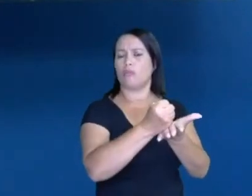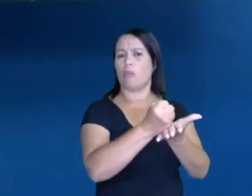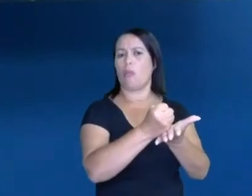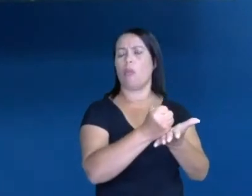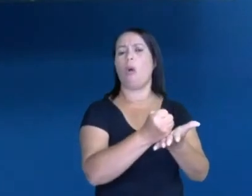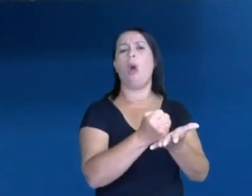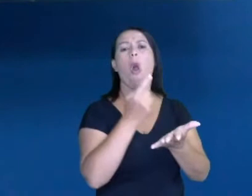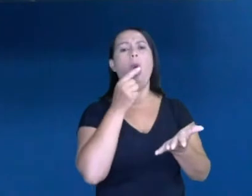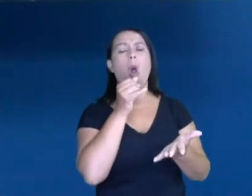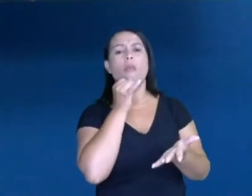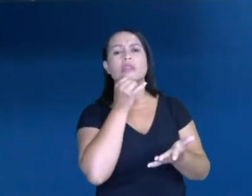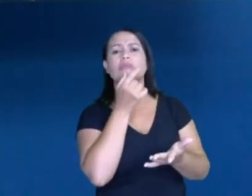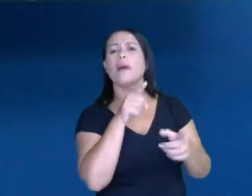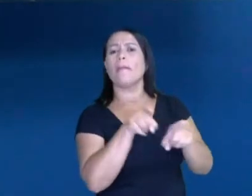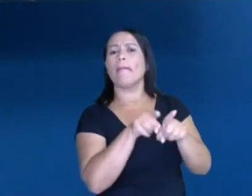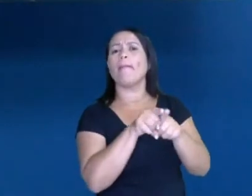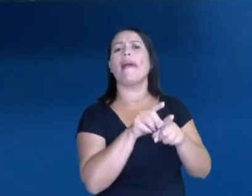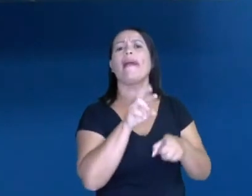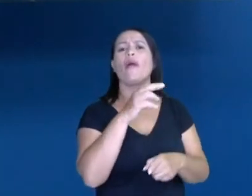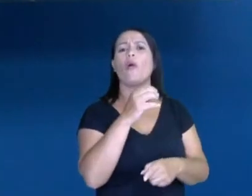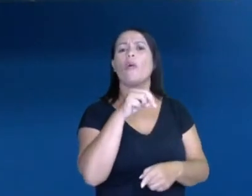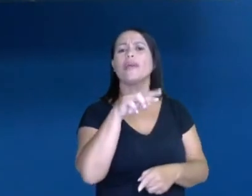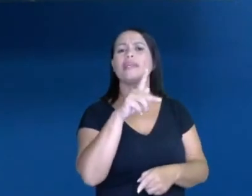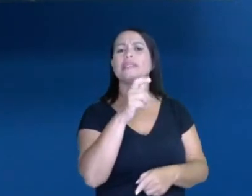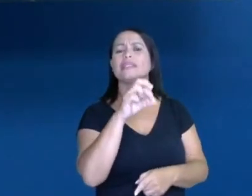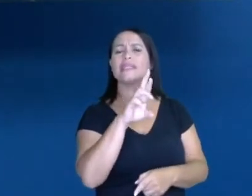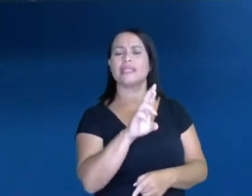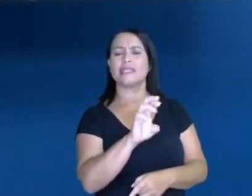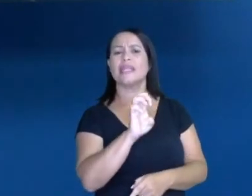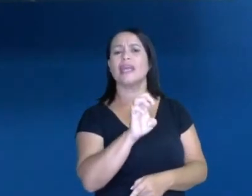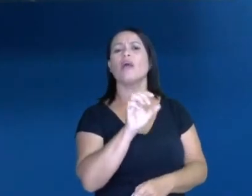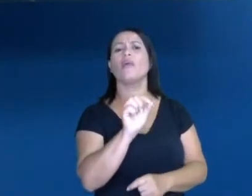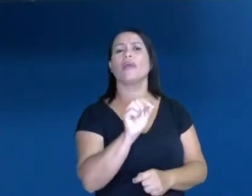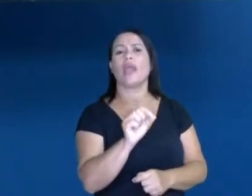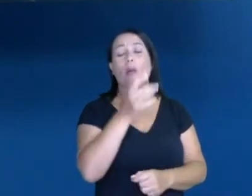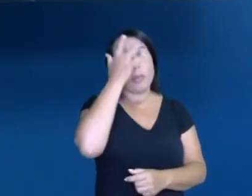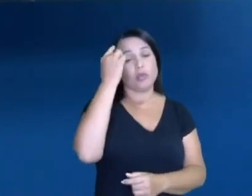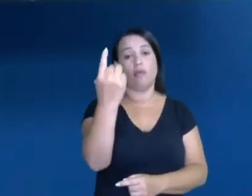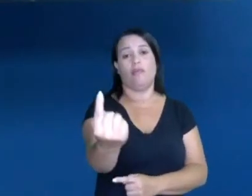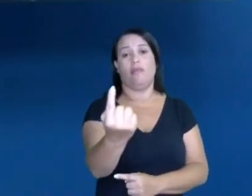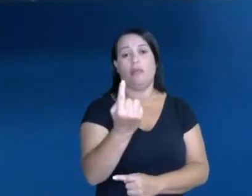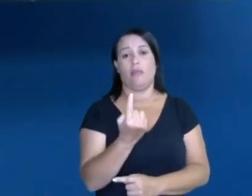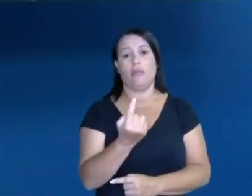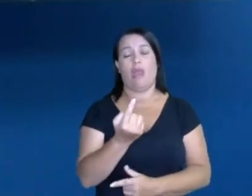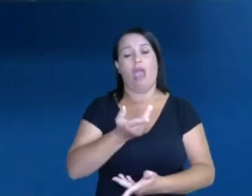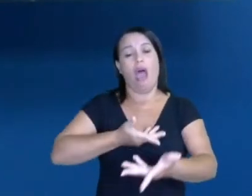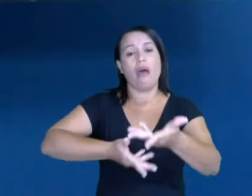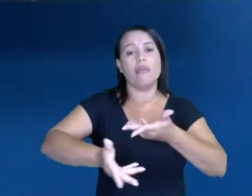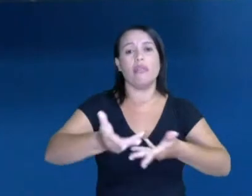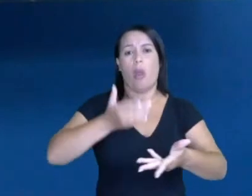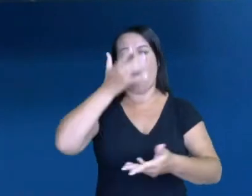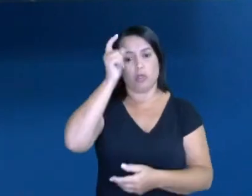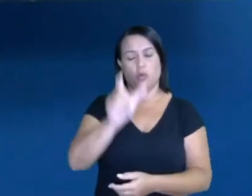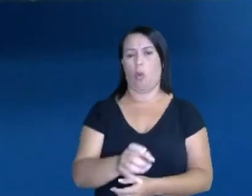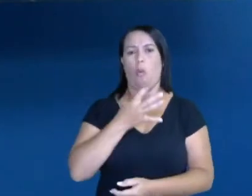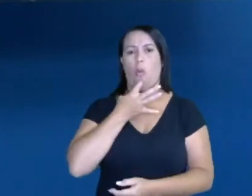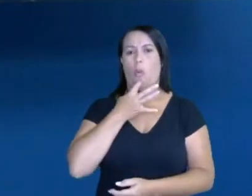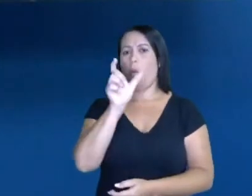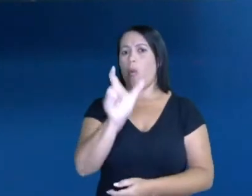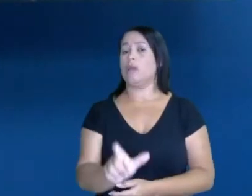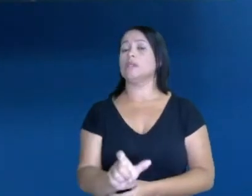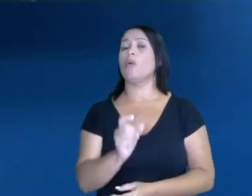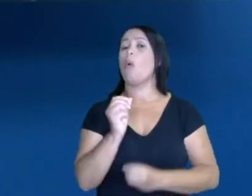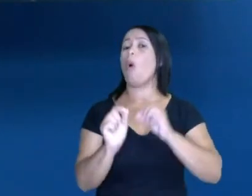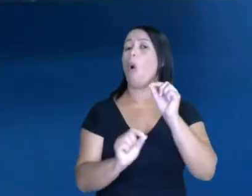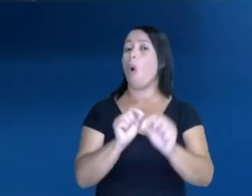ou reconhecer firme um documento. Eu vou ser atendido por um funcionário ou por uma funcionária. Não é uma pessoa conhecida.